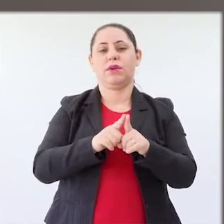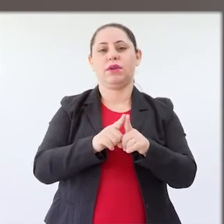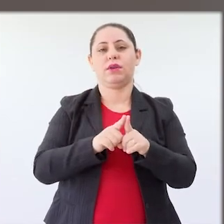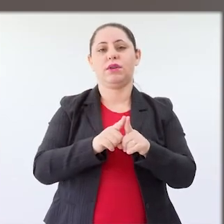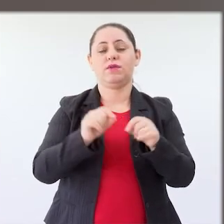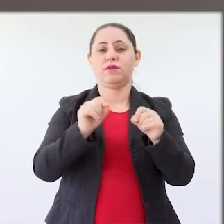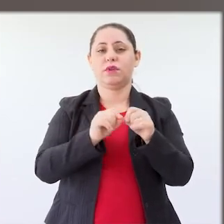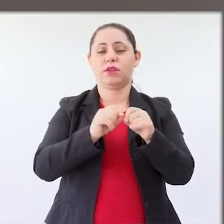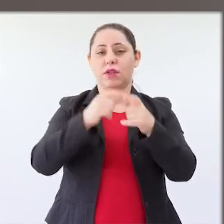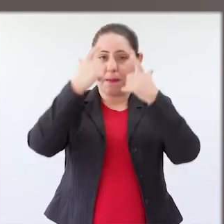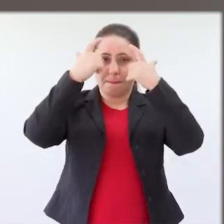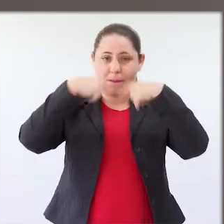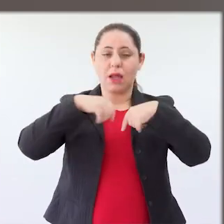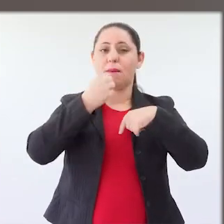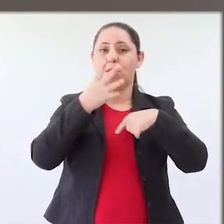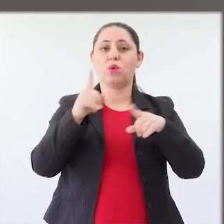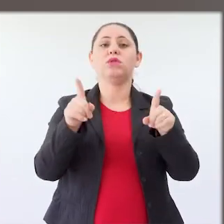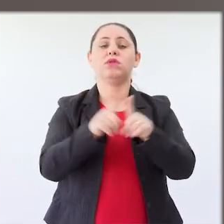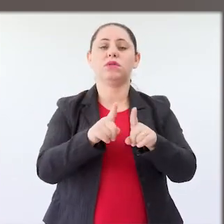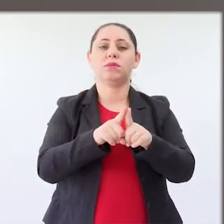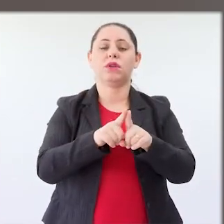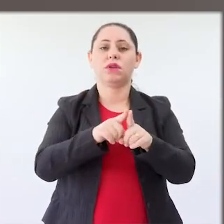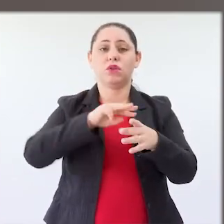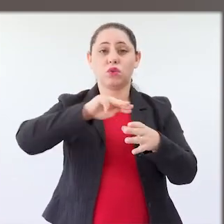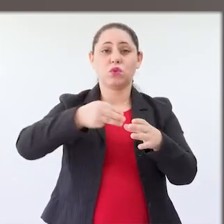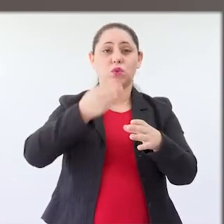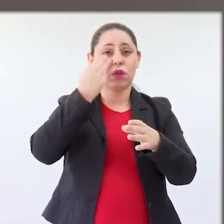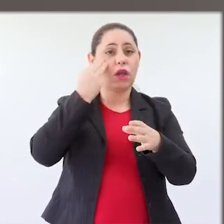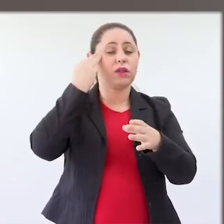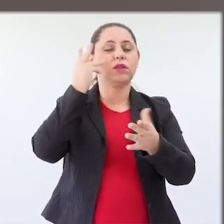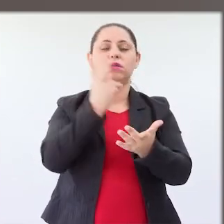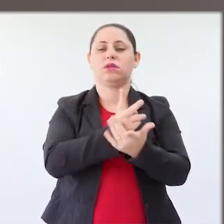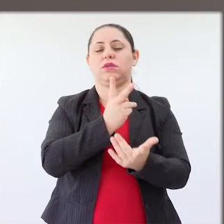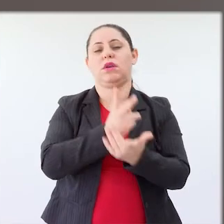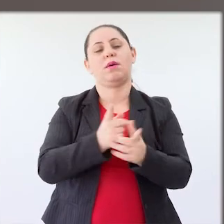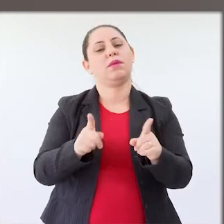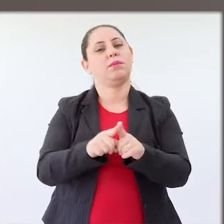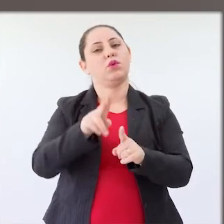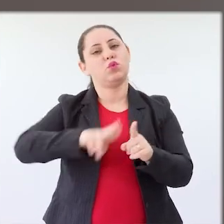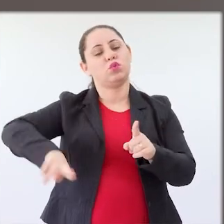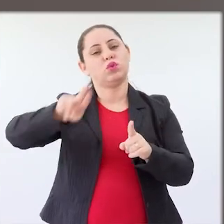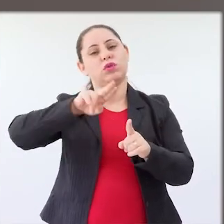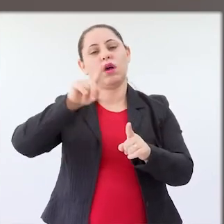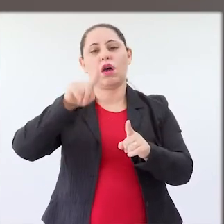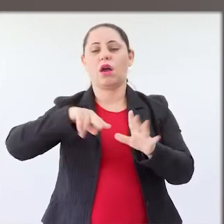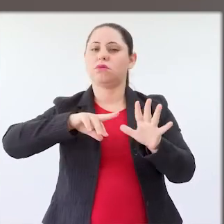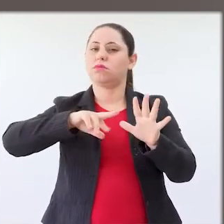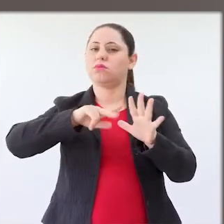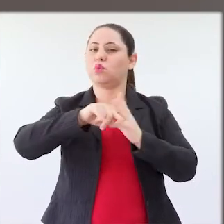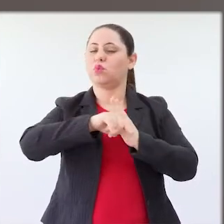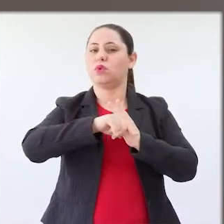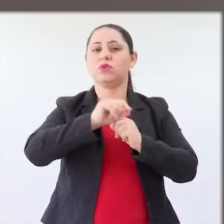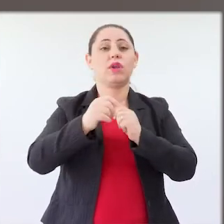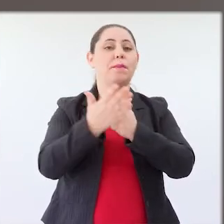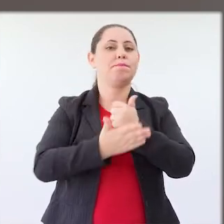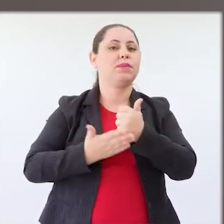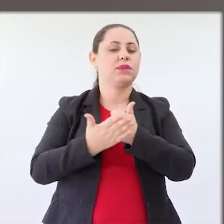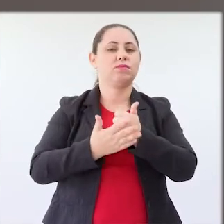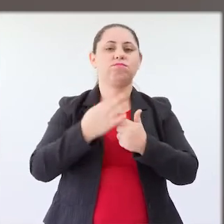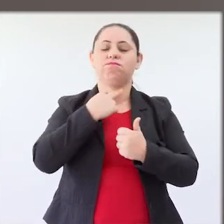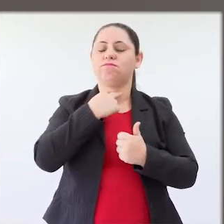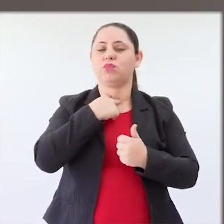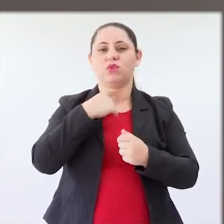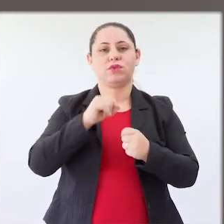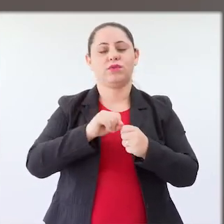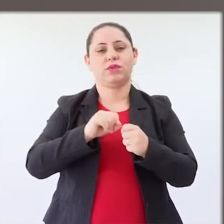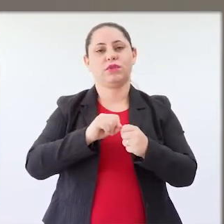um antioxidante, deixa a sua pele muito boa também. E um hidratante constantemente, certo? Então, isso são coisas